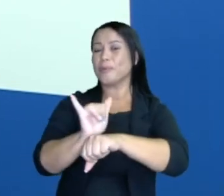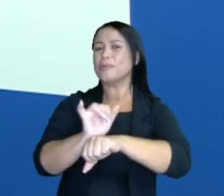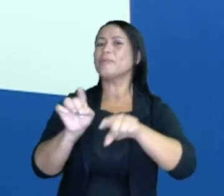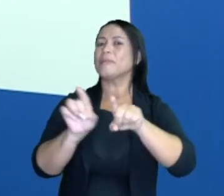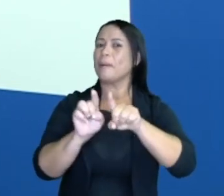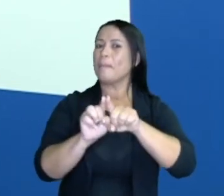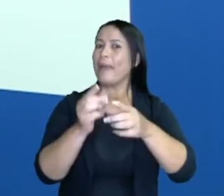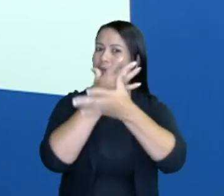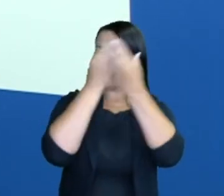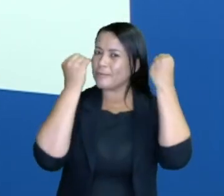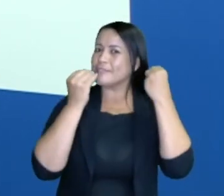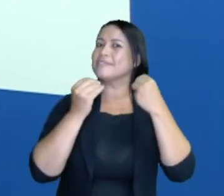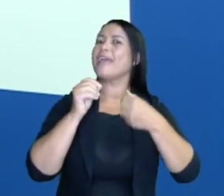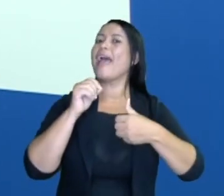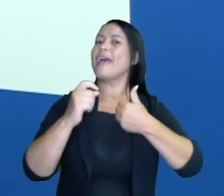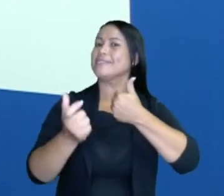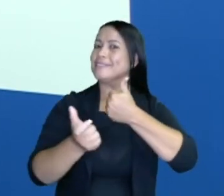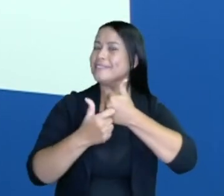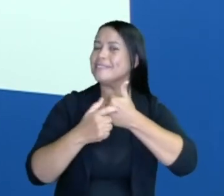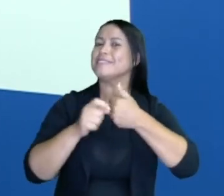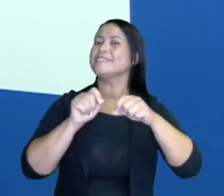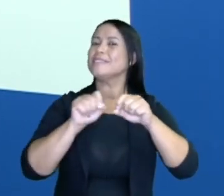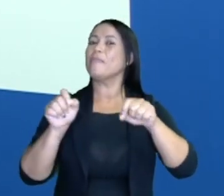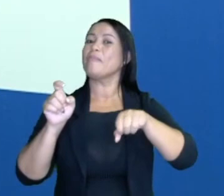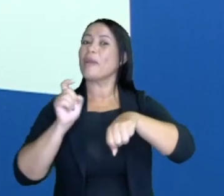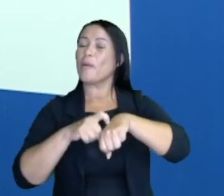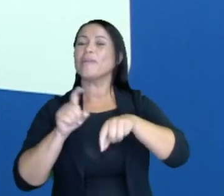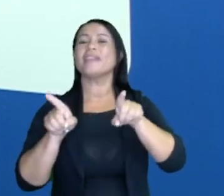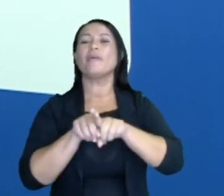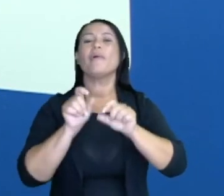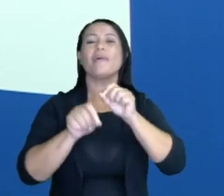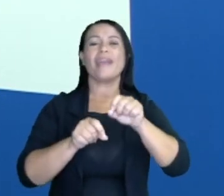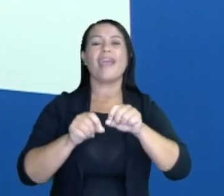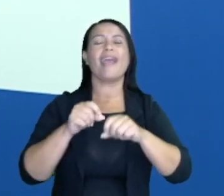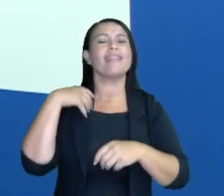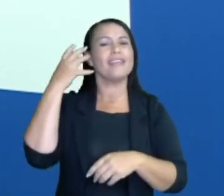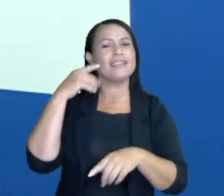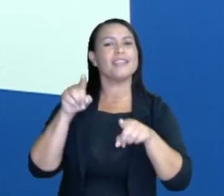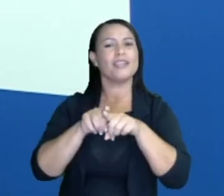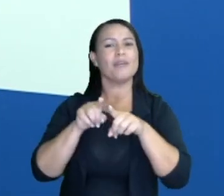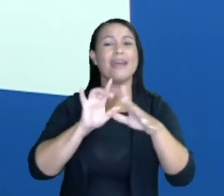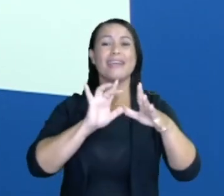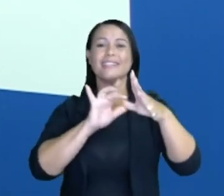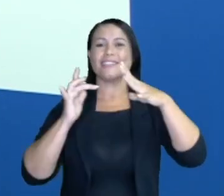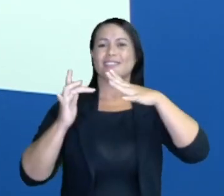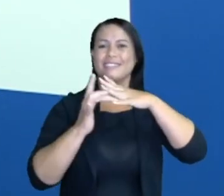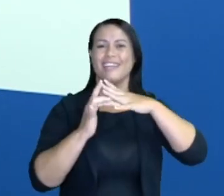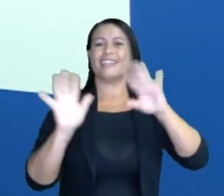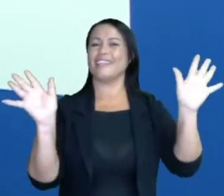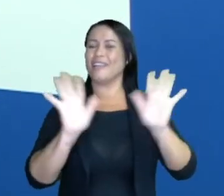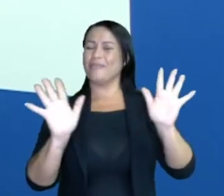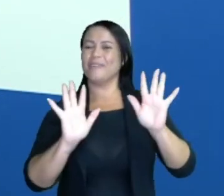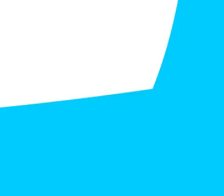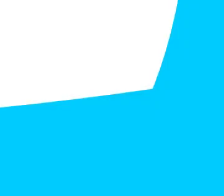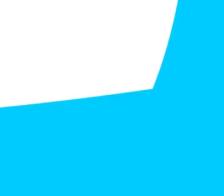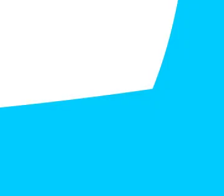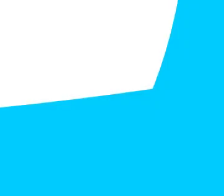E não esquece de se inscrever na rádio e nas mídias sociais, certo? Até a próxima!